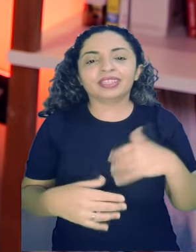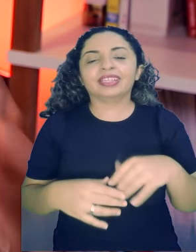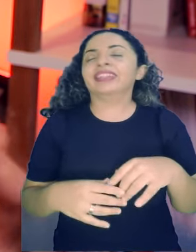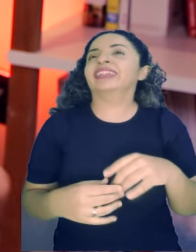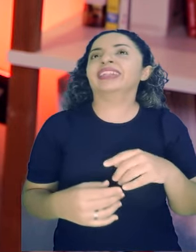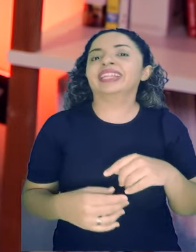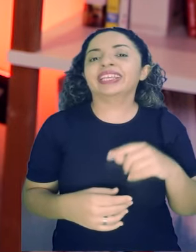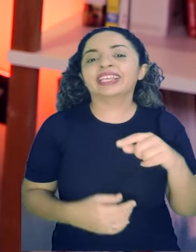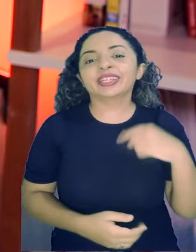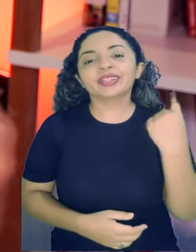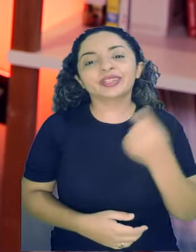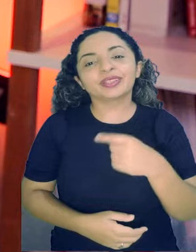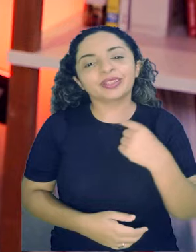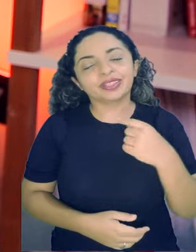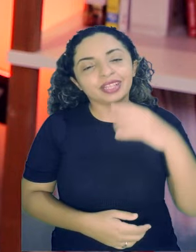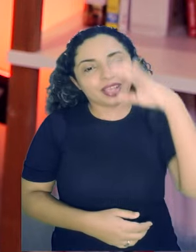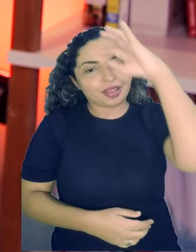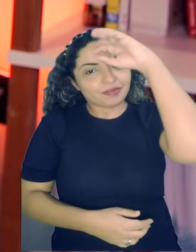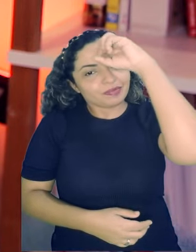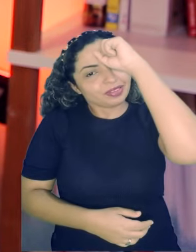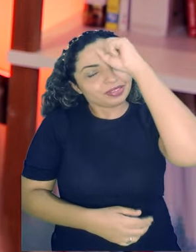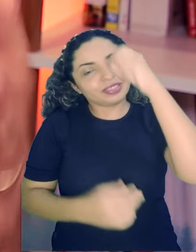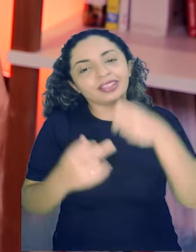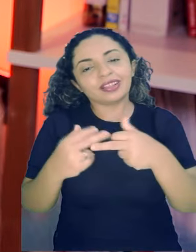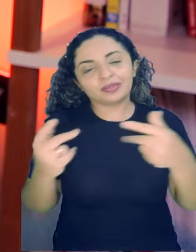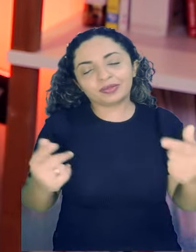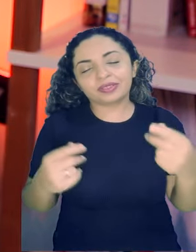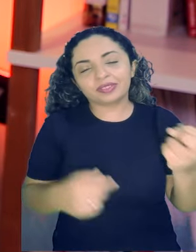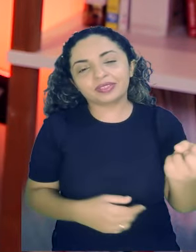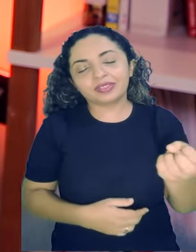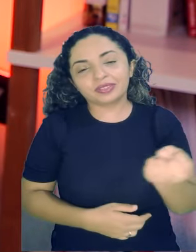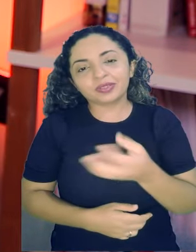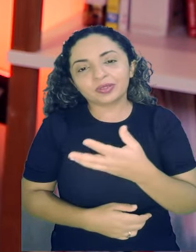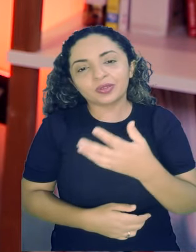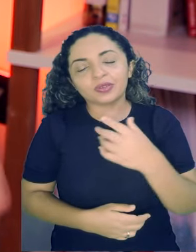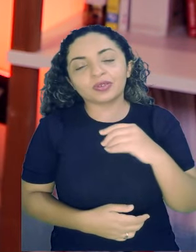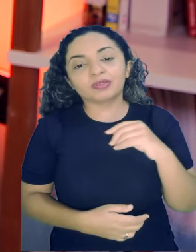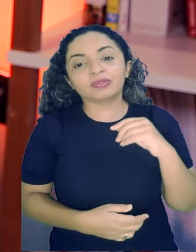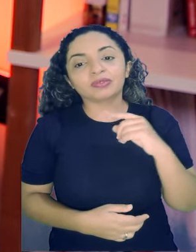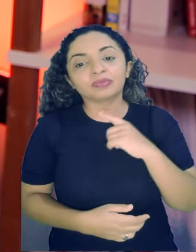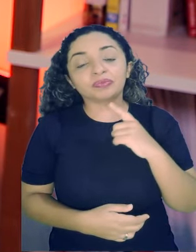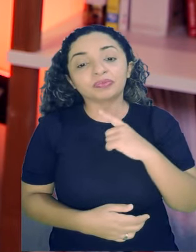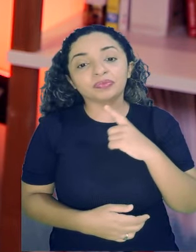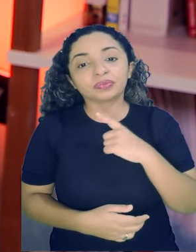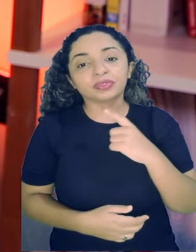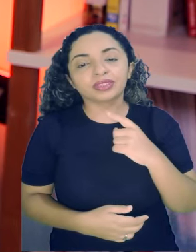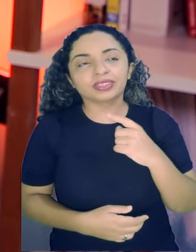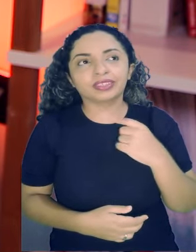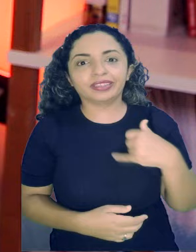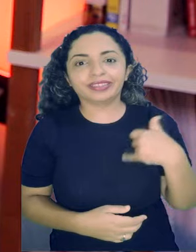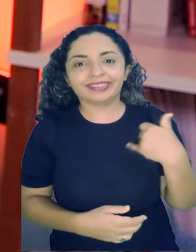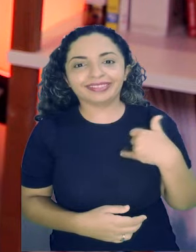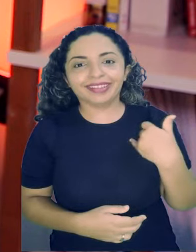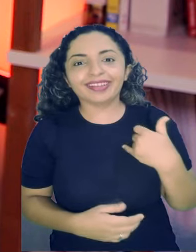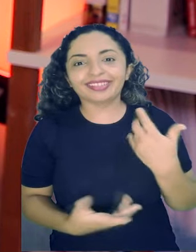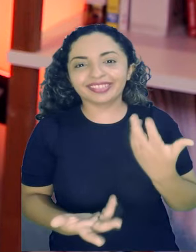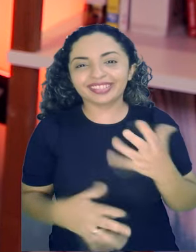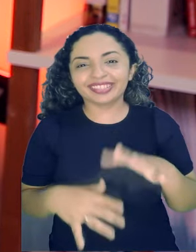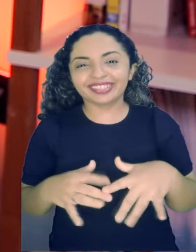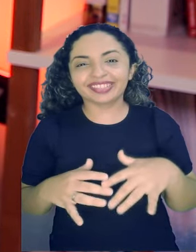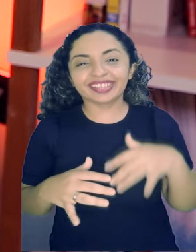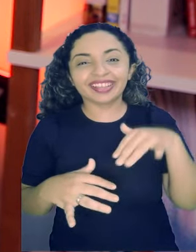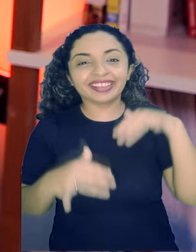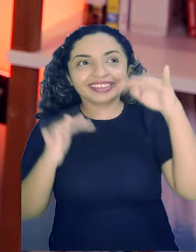expandir isso para tudo, né? A nossa relação de aprendizado com coisas novas depois que a gente já tem uma certa idade. E